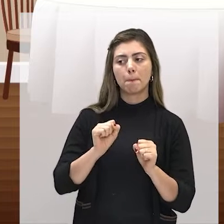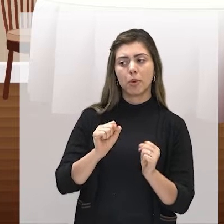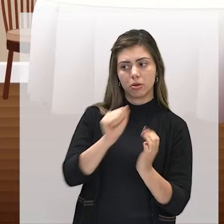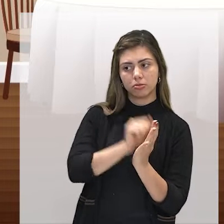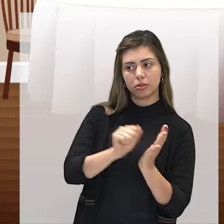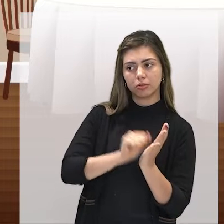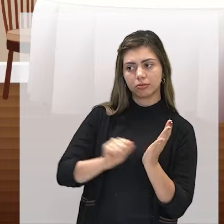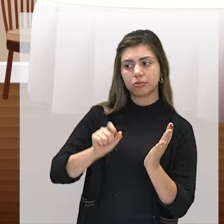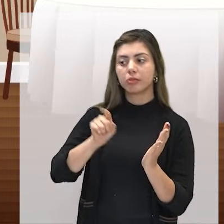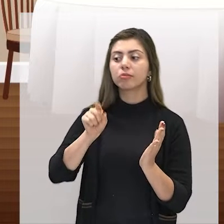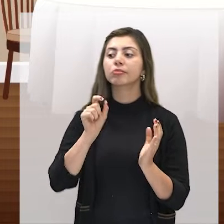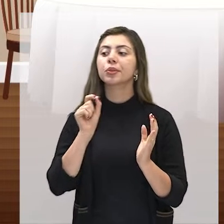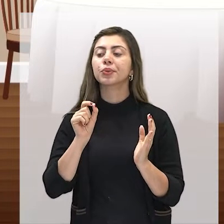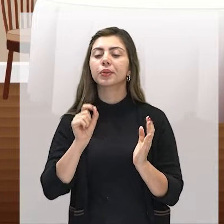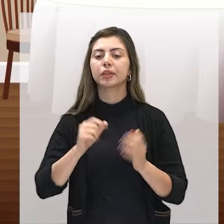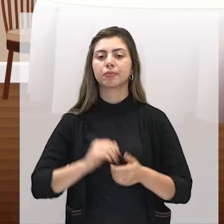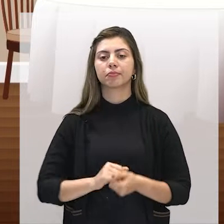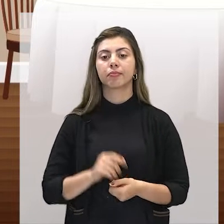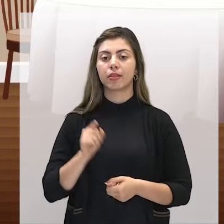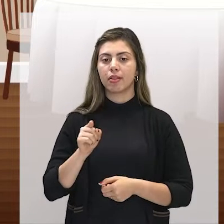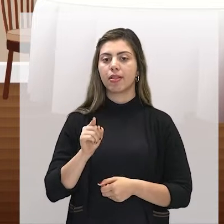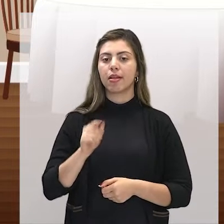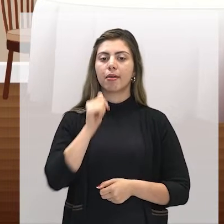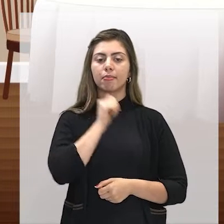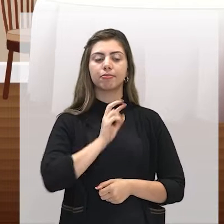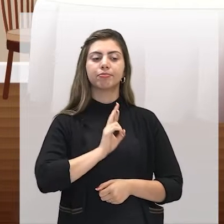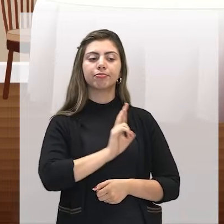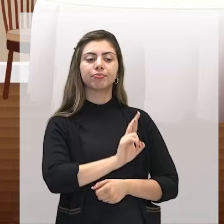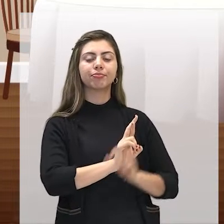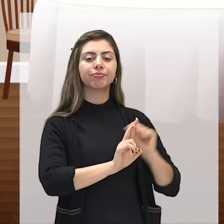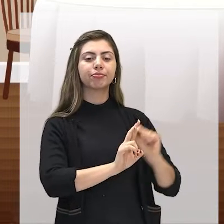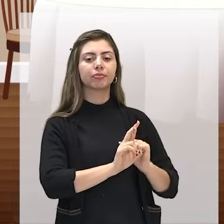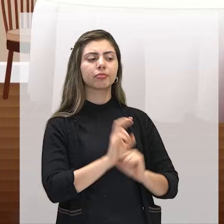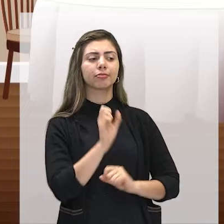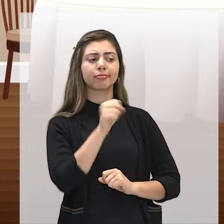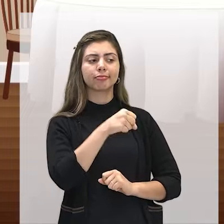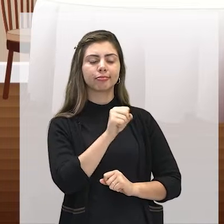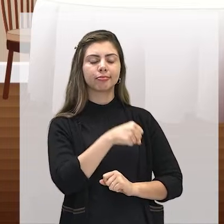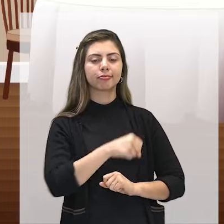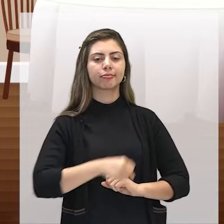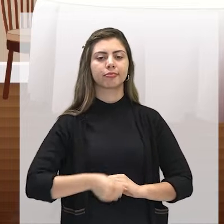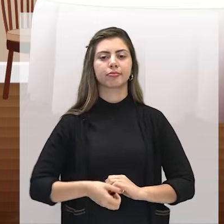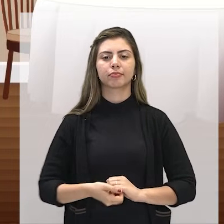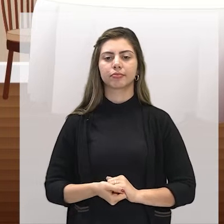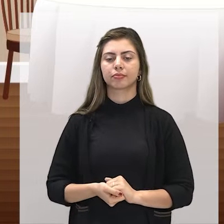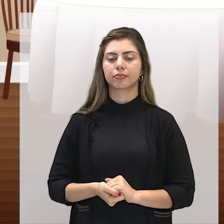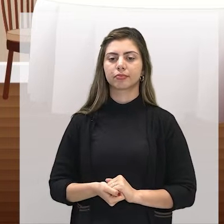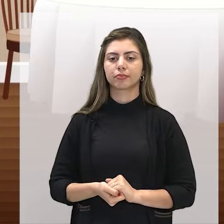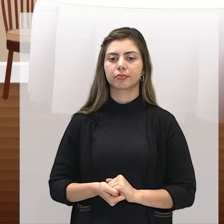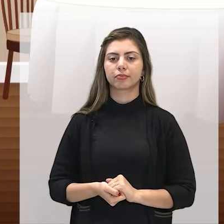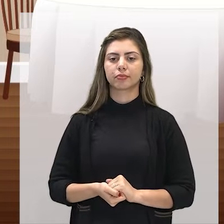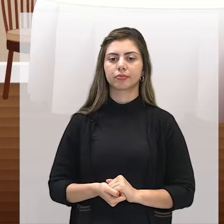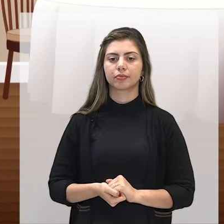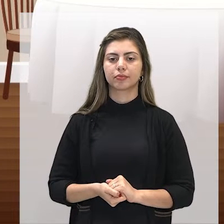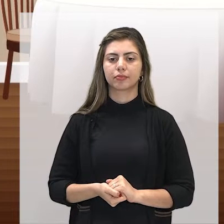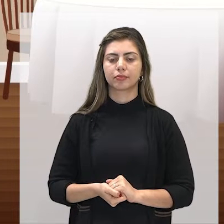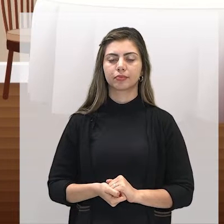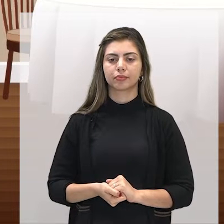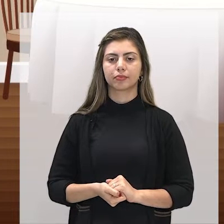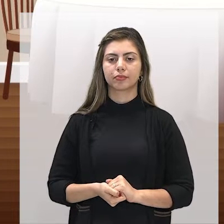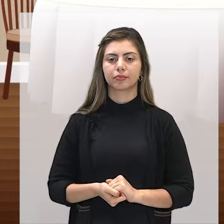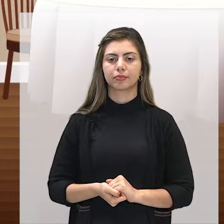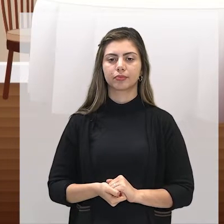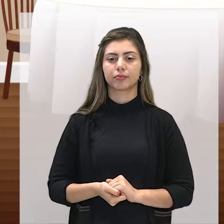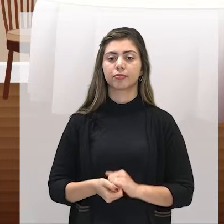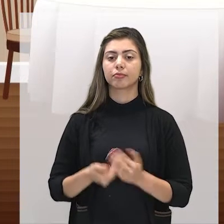vocês? E o nosso personagem já responde, a nossa cliente. Yes, sim. Can I have a pepperoni pizza,